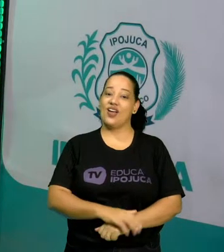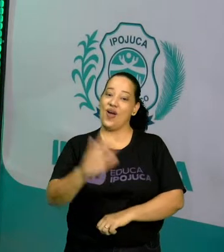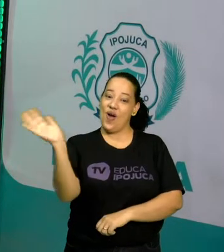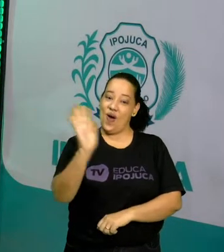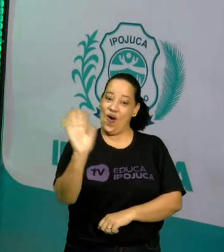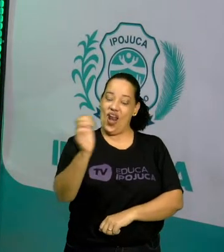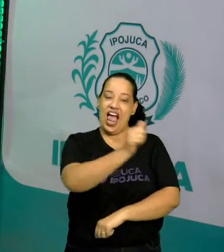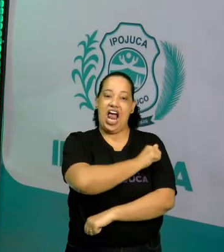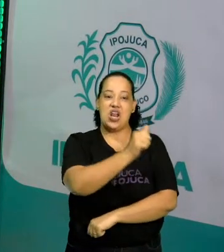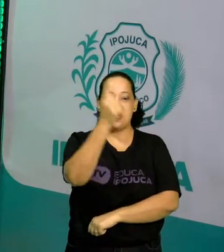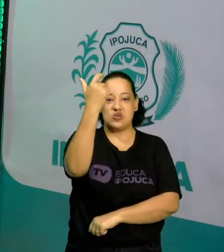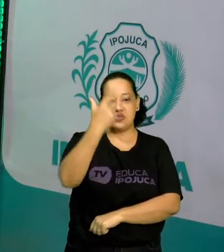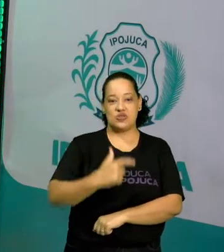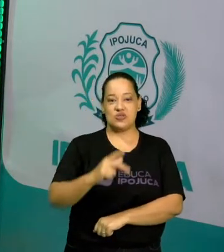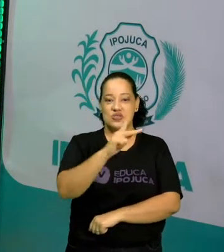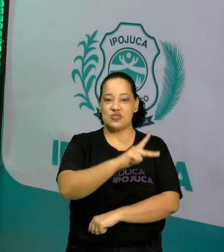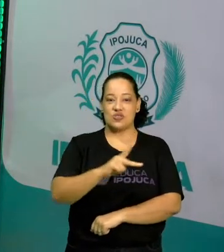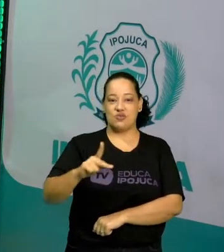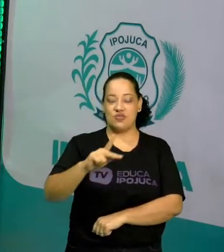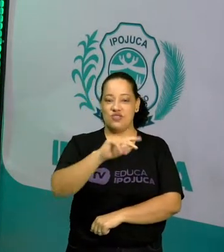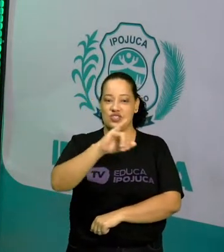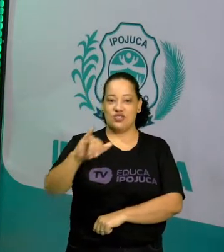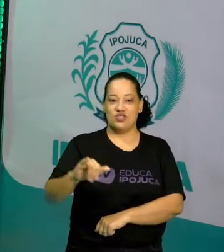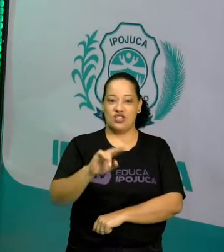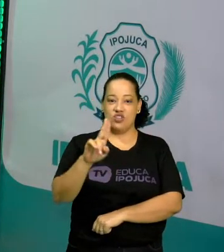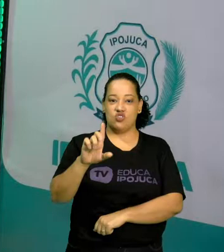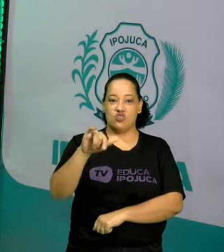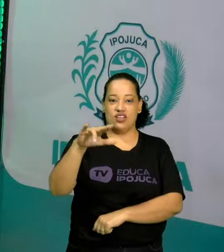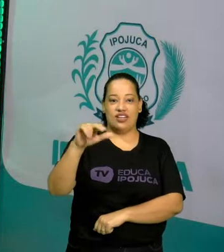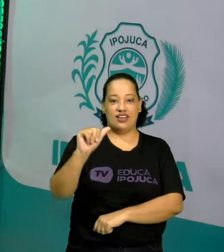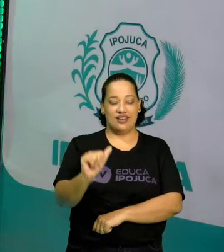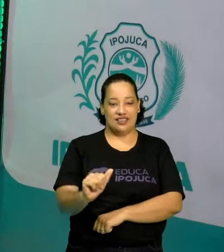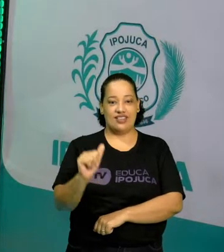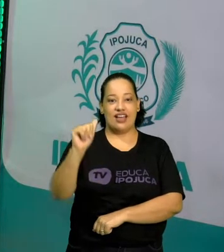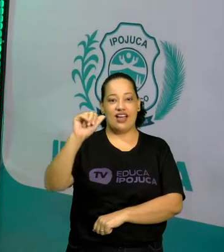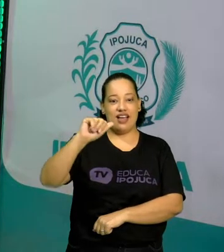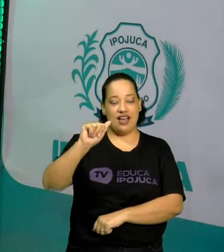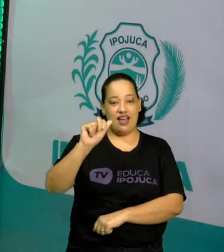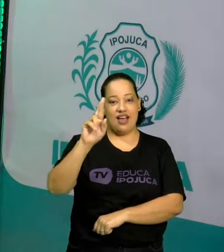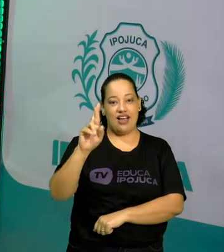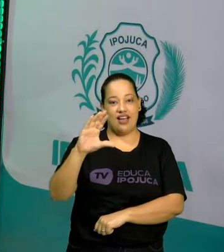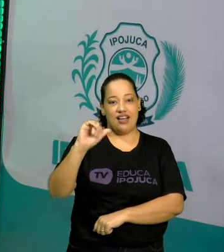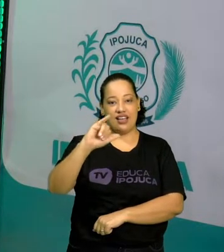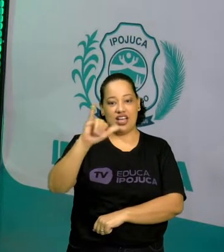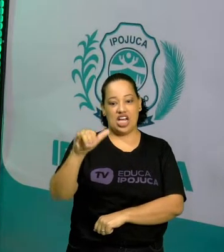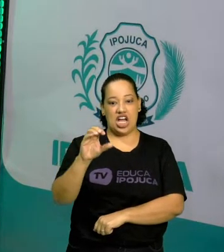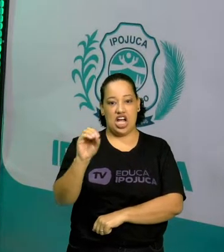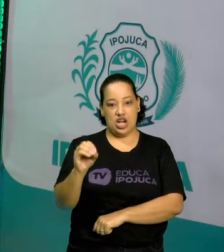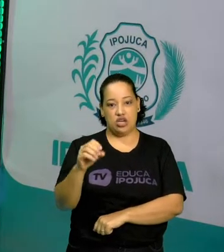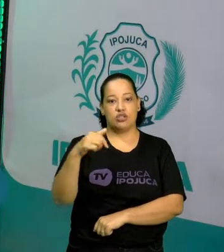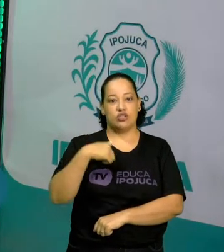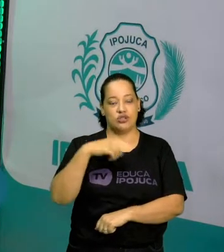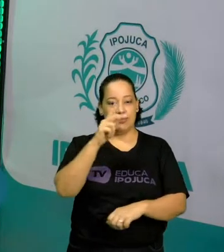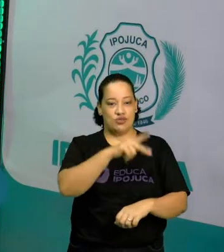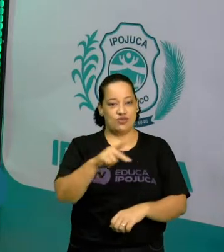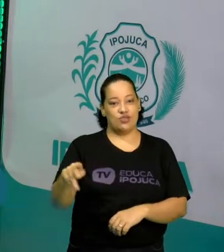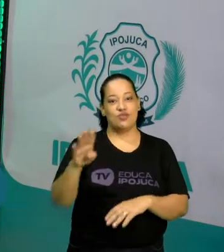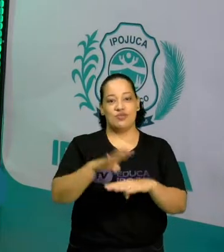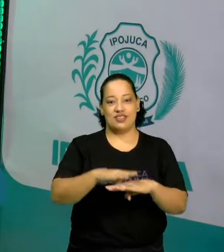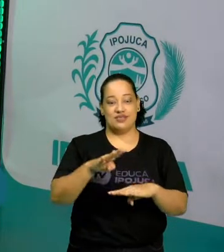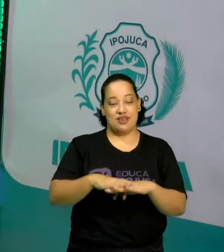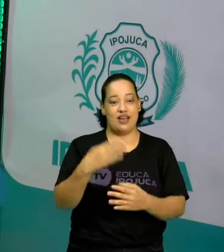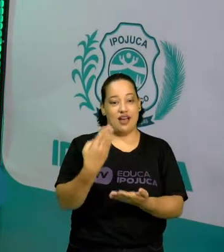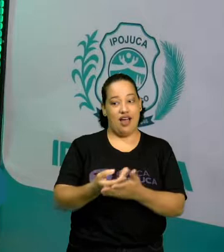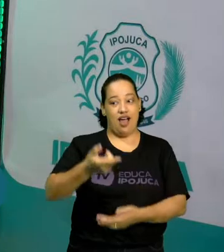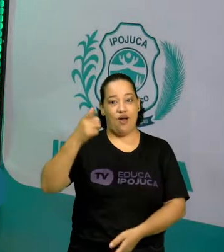Olá, aluno! Sou Juliana Arcanjo, professora de matemática. Estive com vocês na última aula. Olha, não